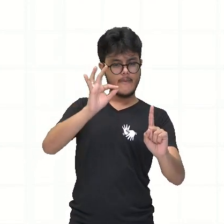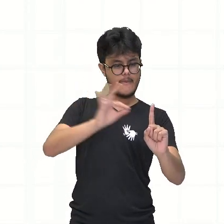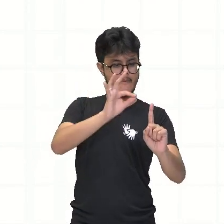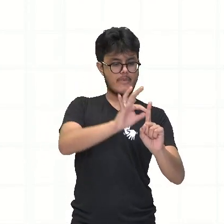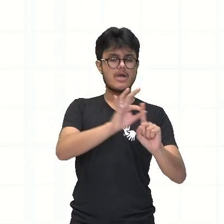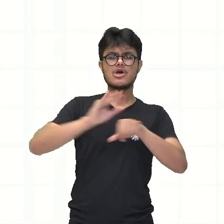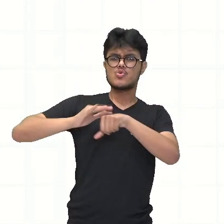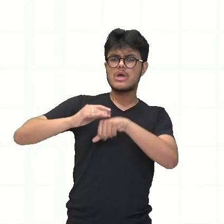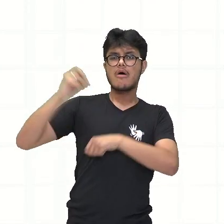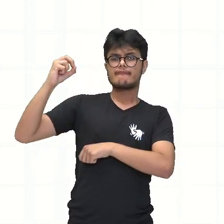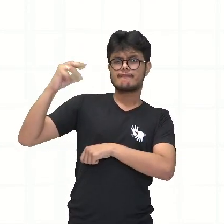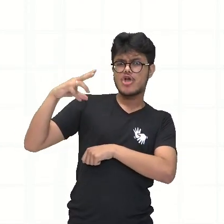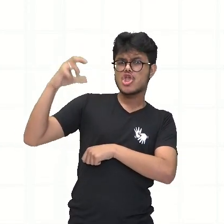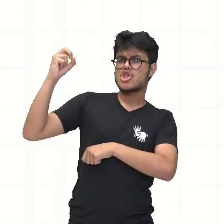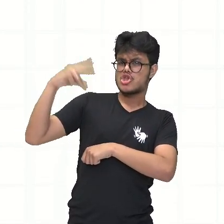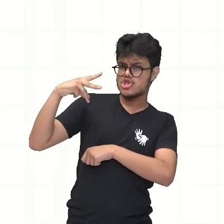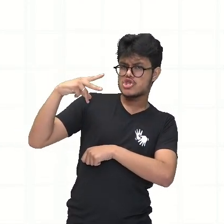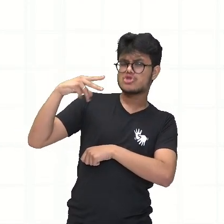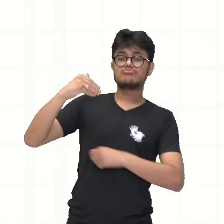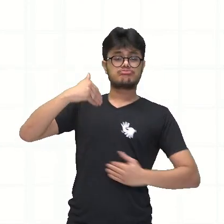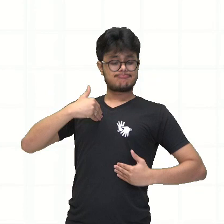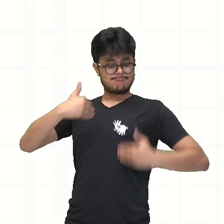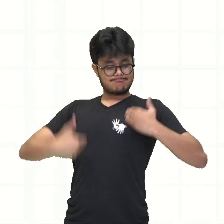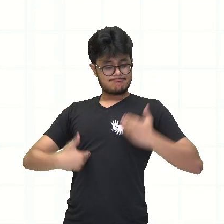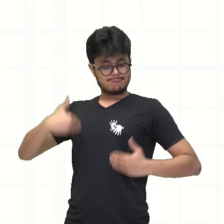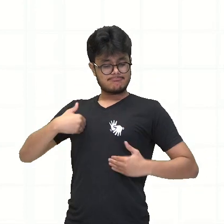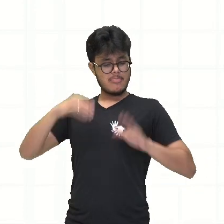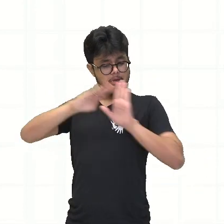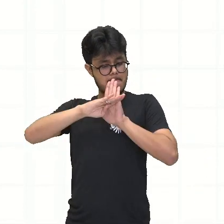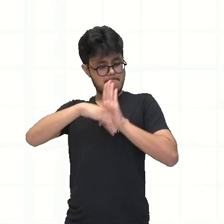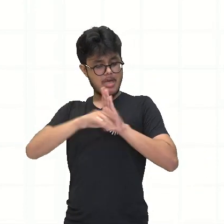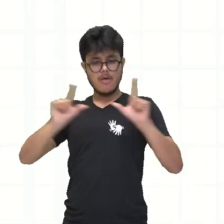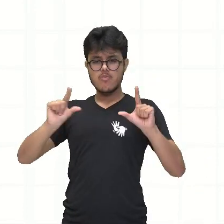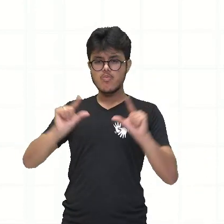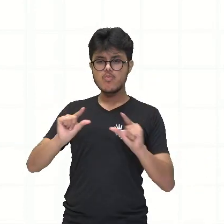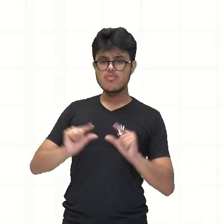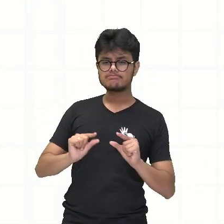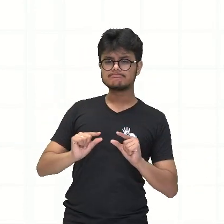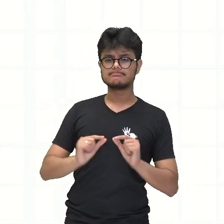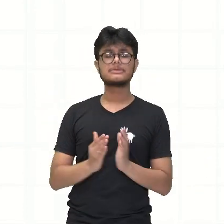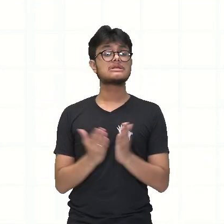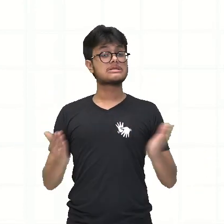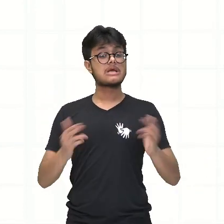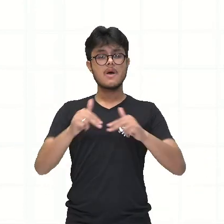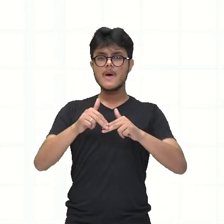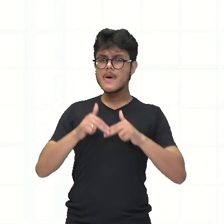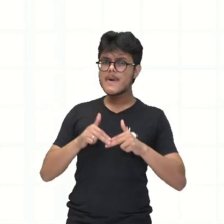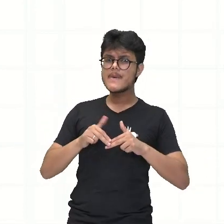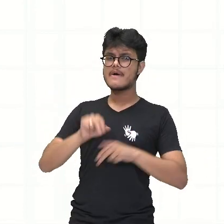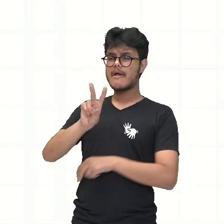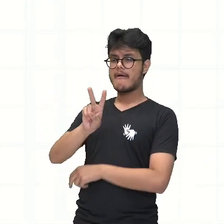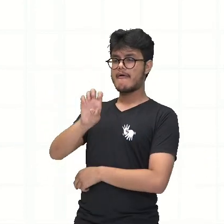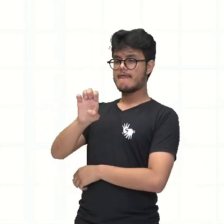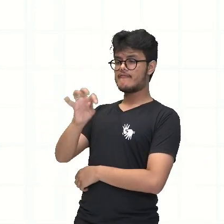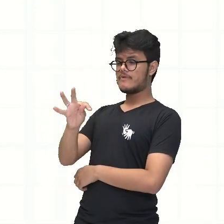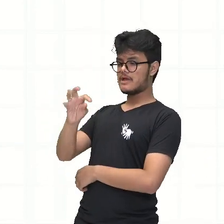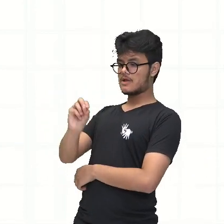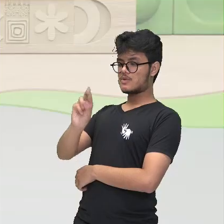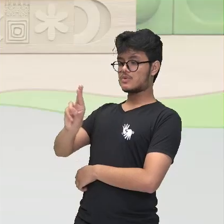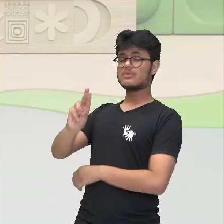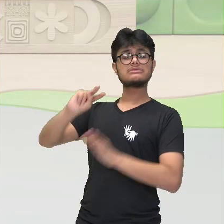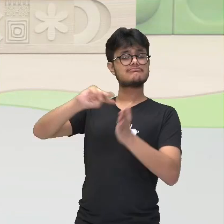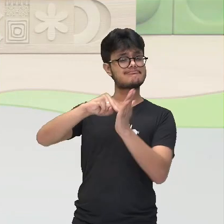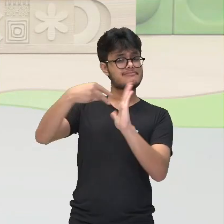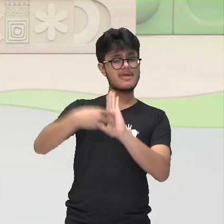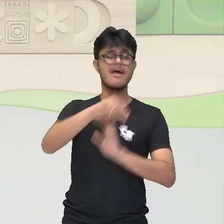um vírus, pode ser um protozoário, pode ser uma bactéria. Tá? Então, por que a gente fala que é transmitido por vetores? É porque